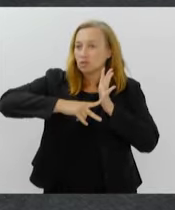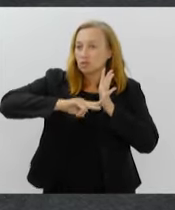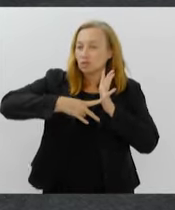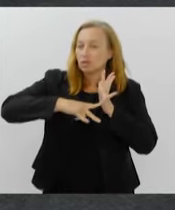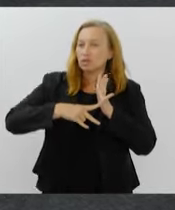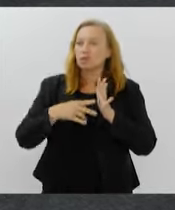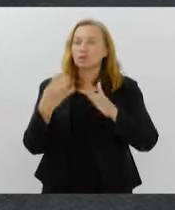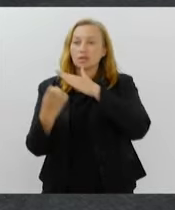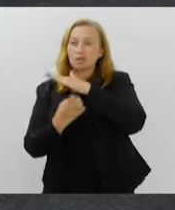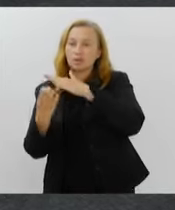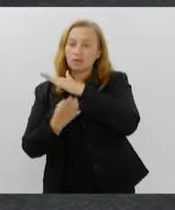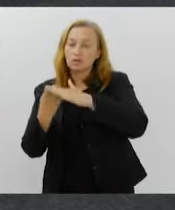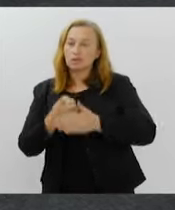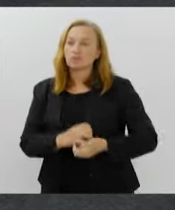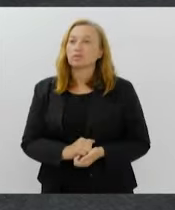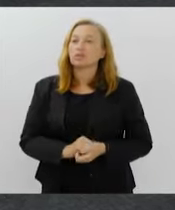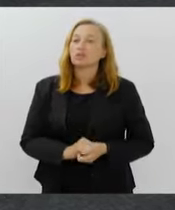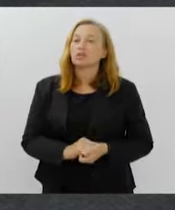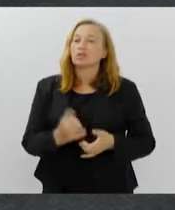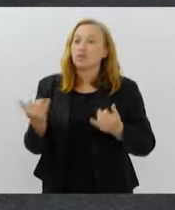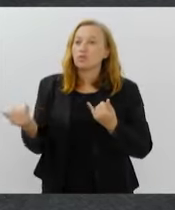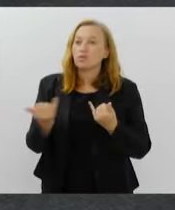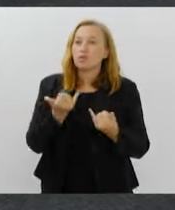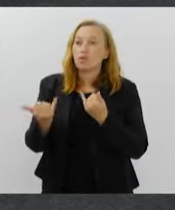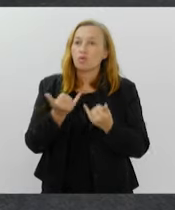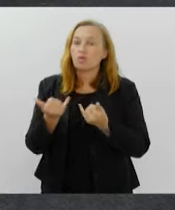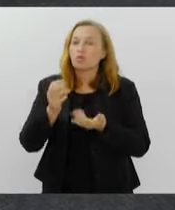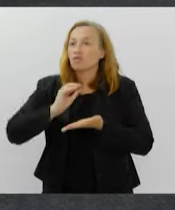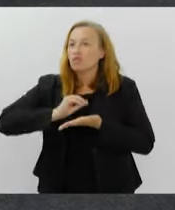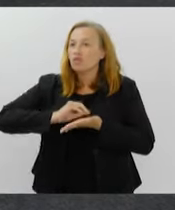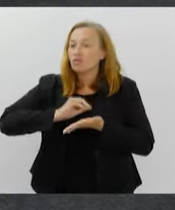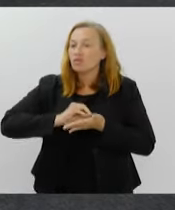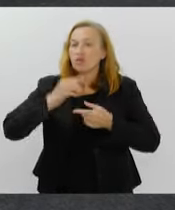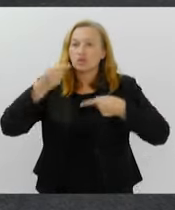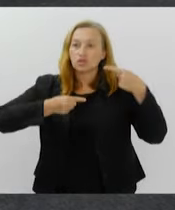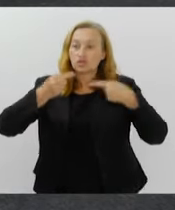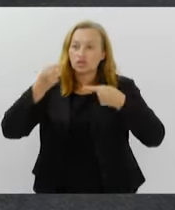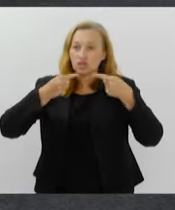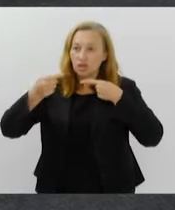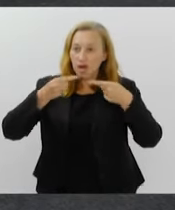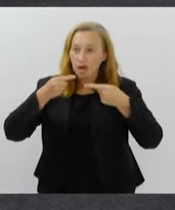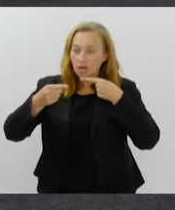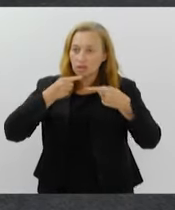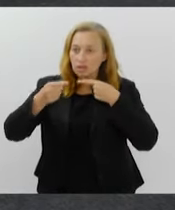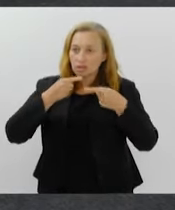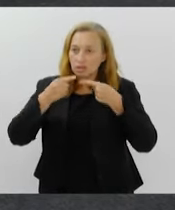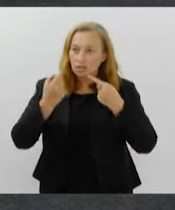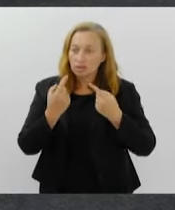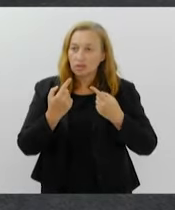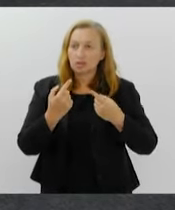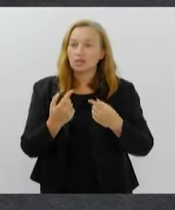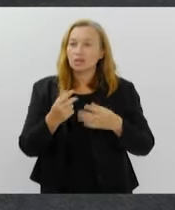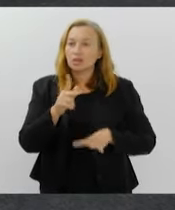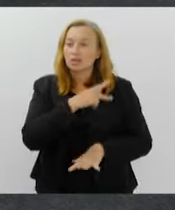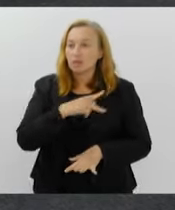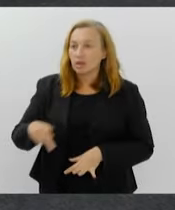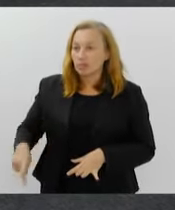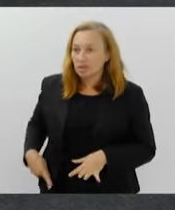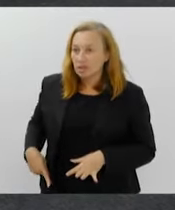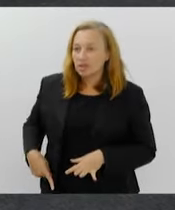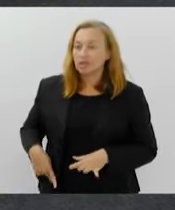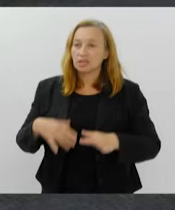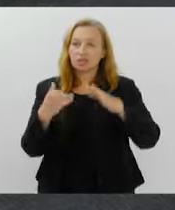empresa que dão conta de informar sobre a falta de diálogo e ameaças feitas pela atual presidência da